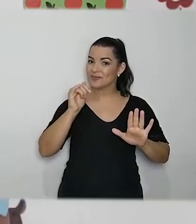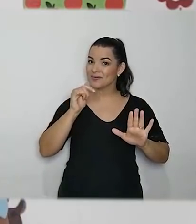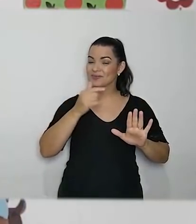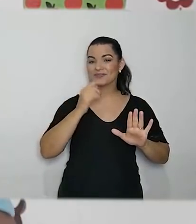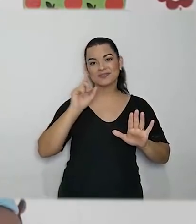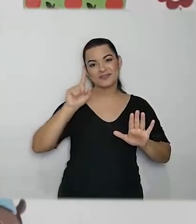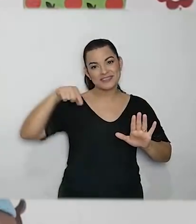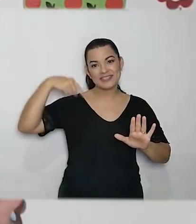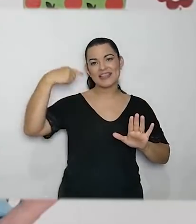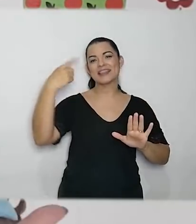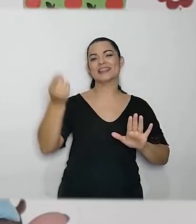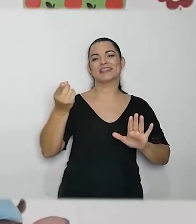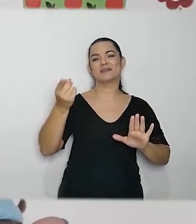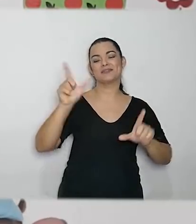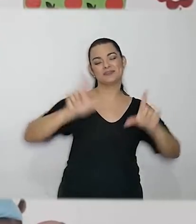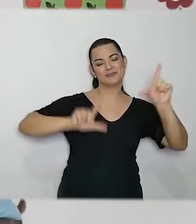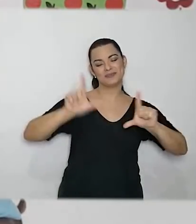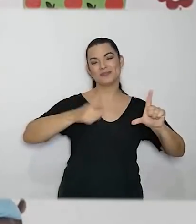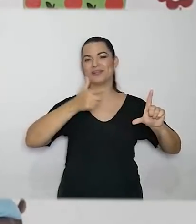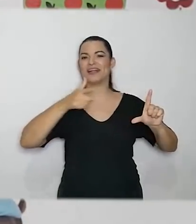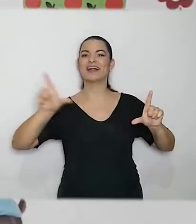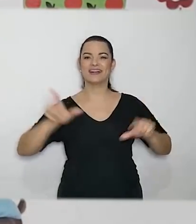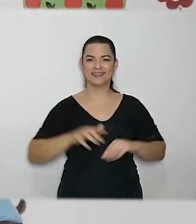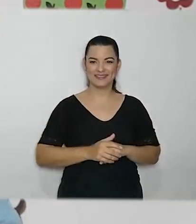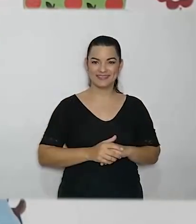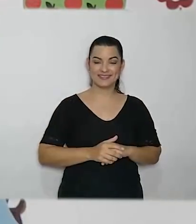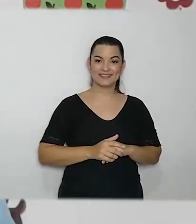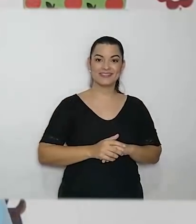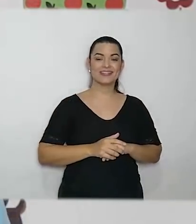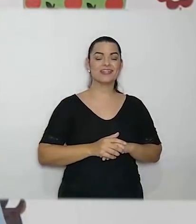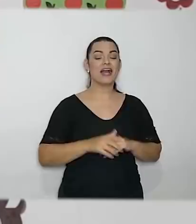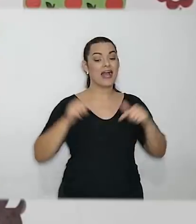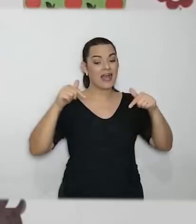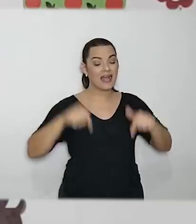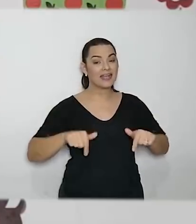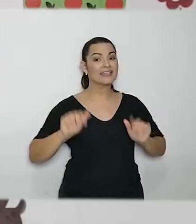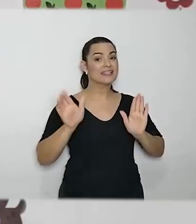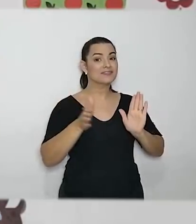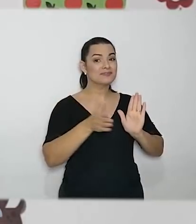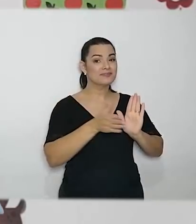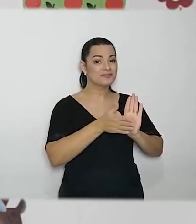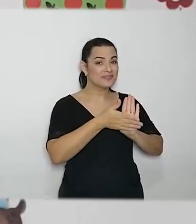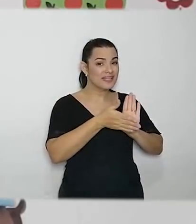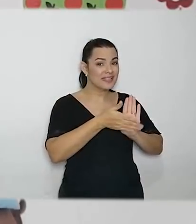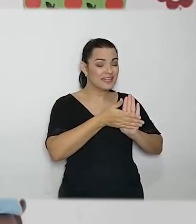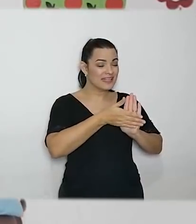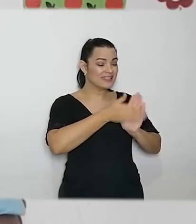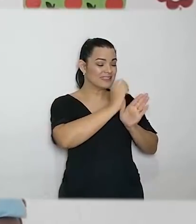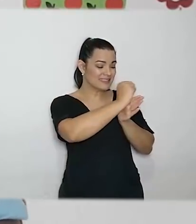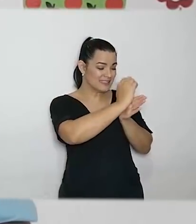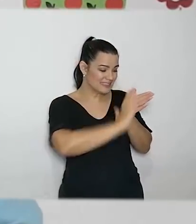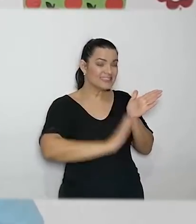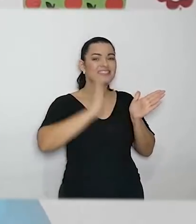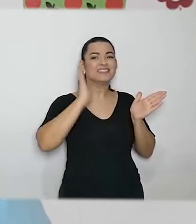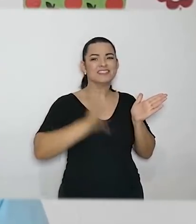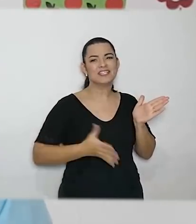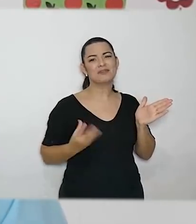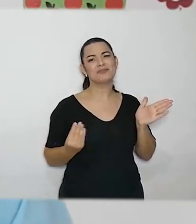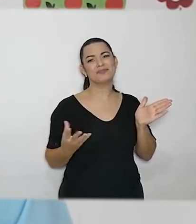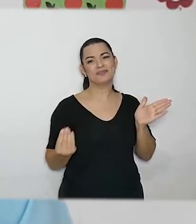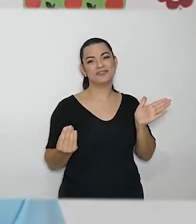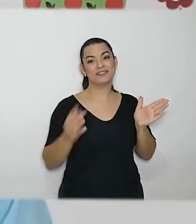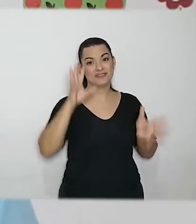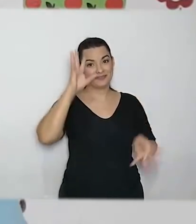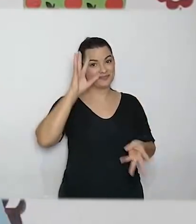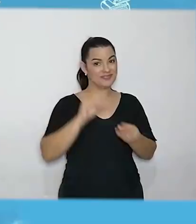para vocês em outro programa. Já tem atividade demais por aqui hoje. Então, olha a síntese do